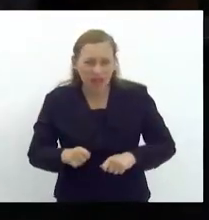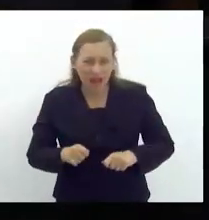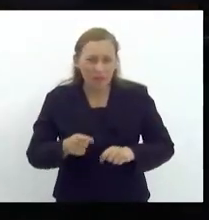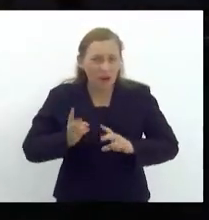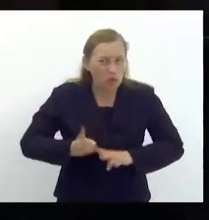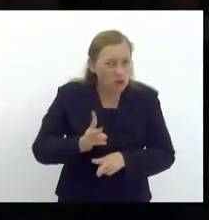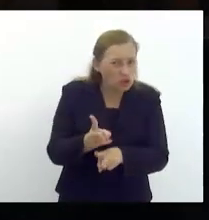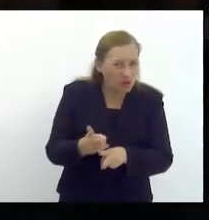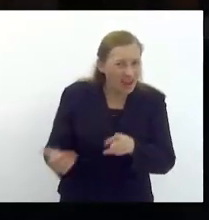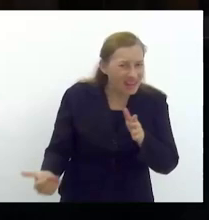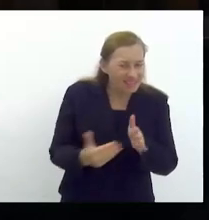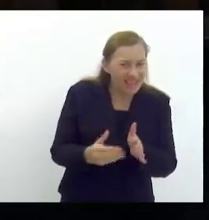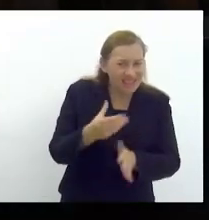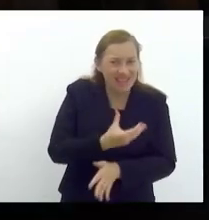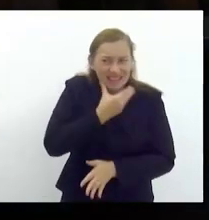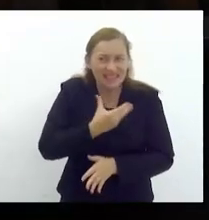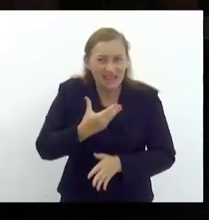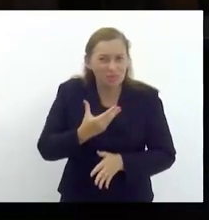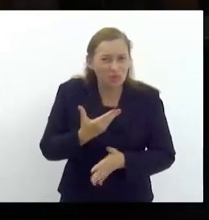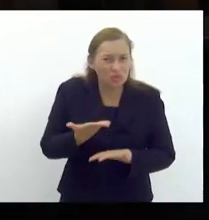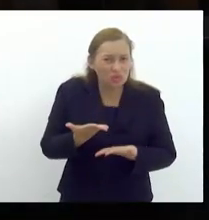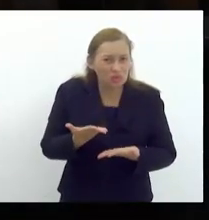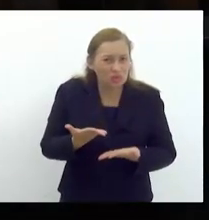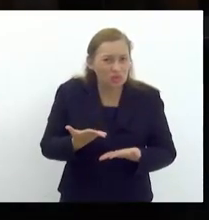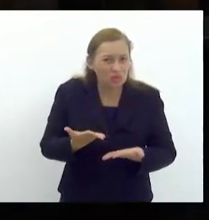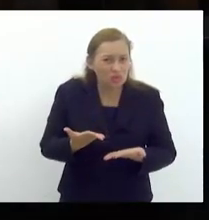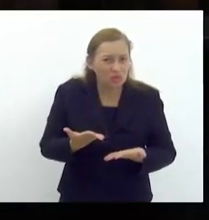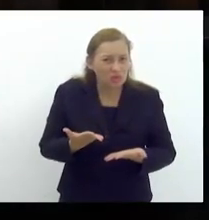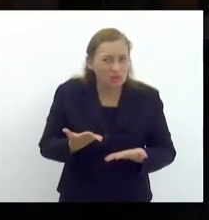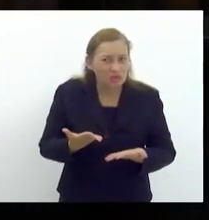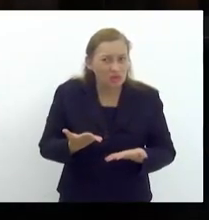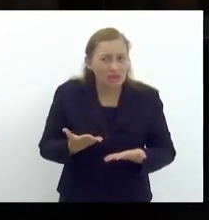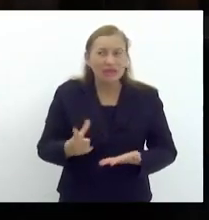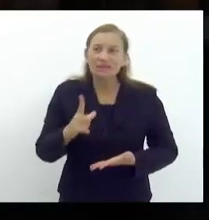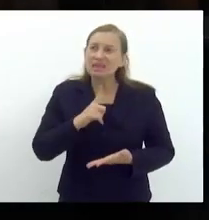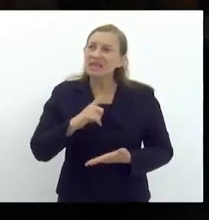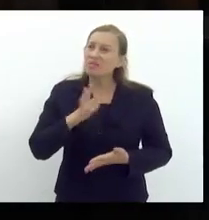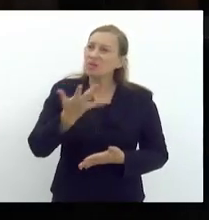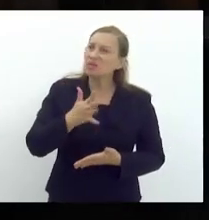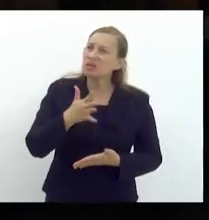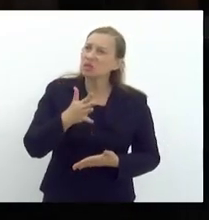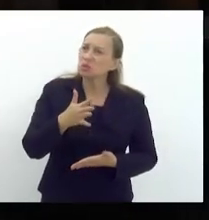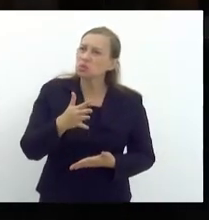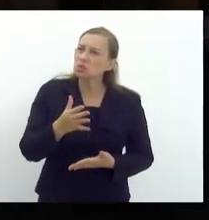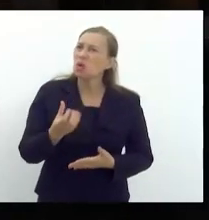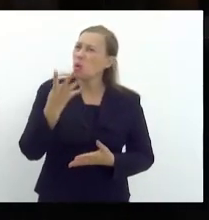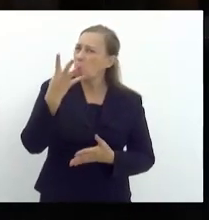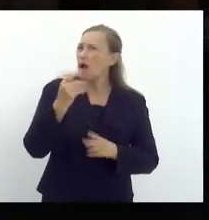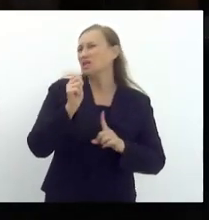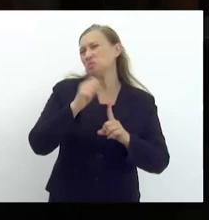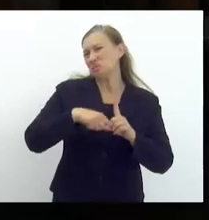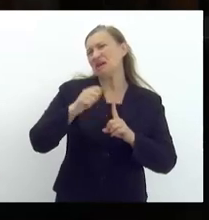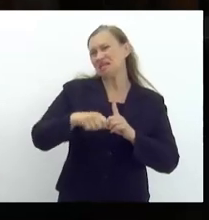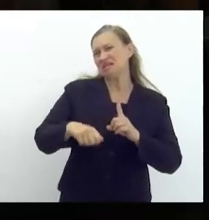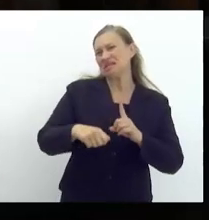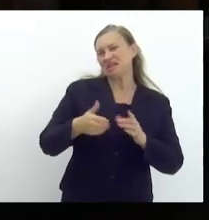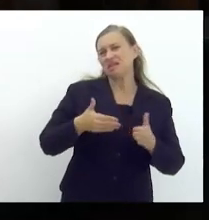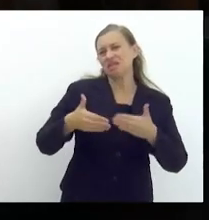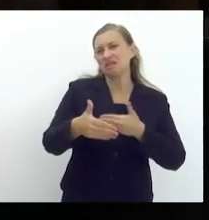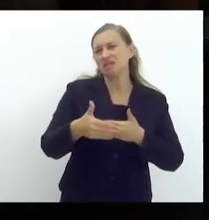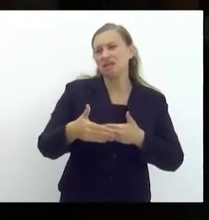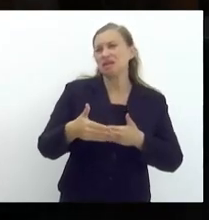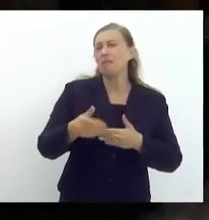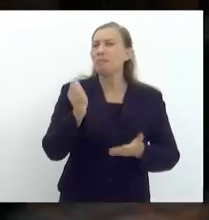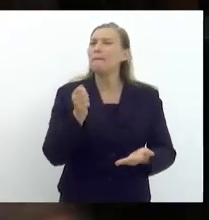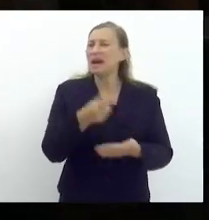não daria para segurar esse programa até dezembro a gente teria pelo menos mas quatro meses aí para pagar